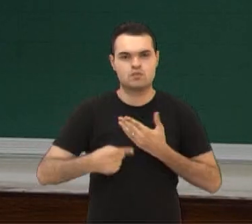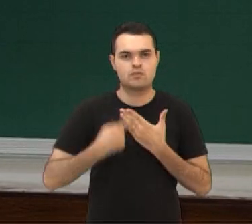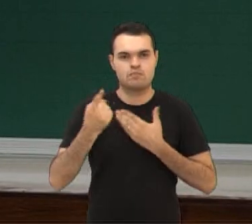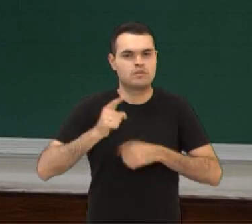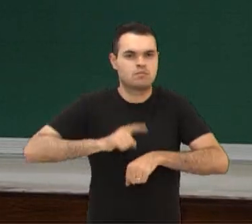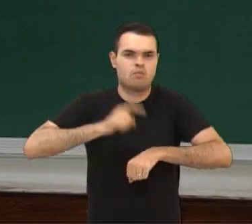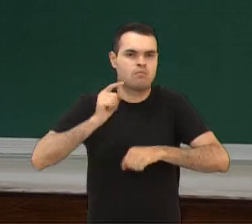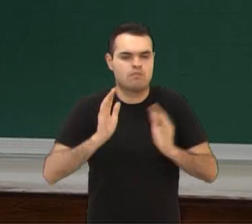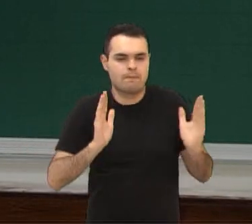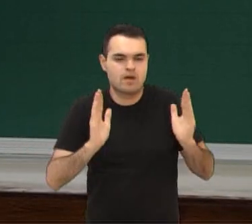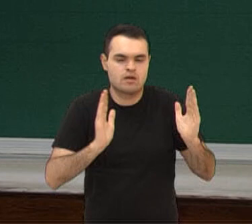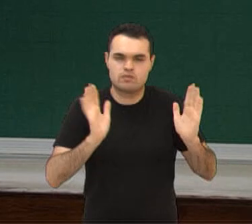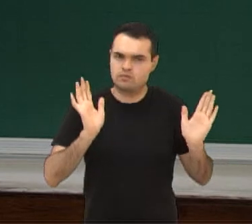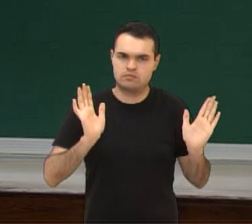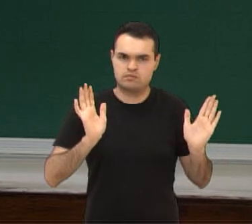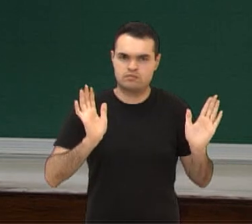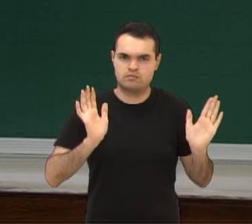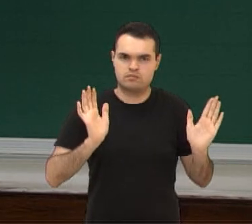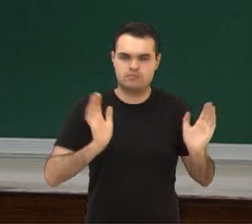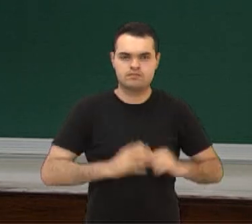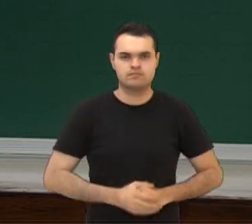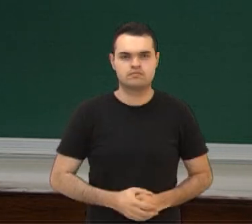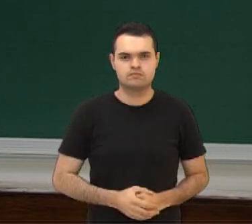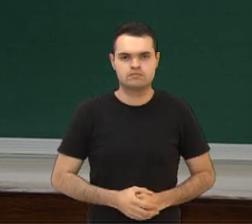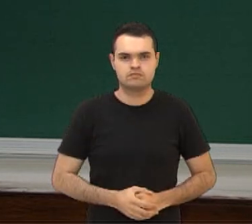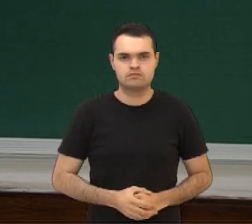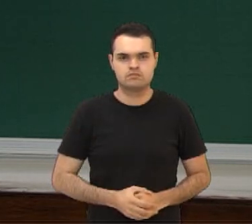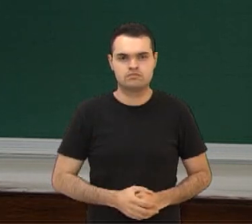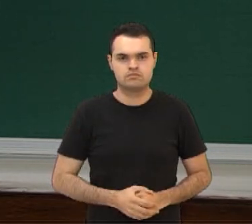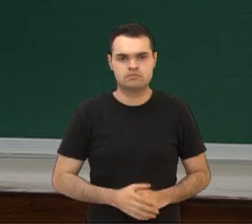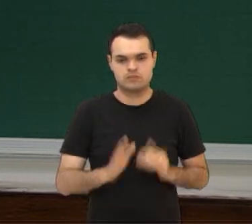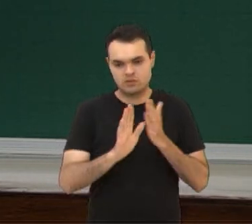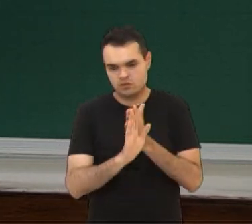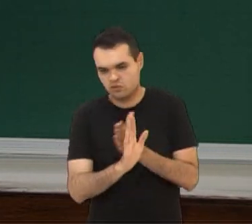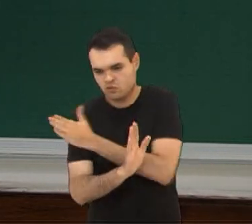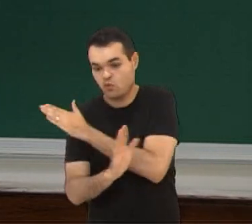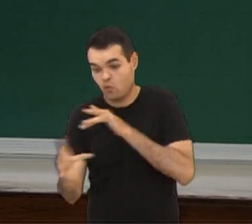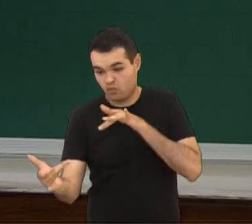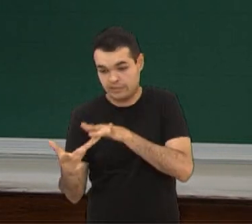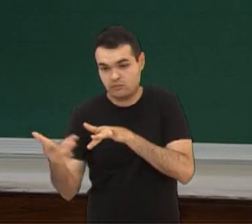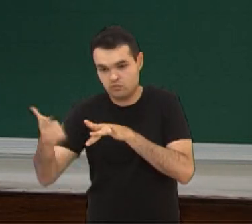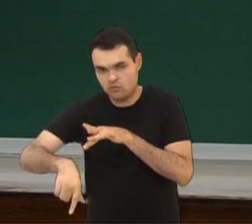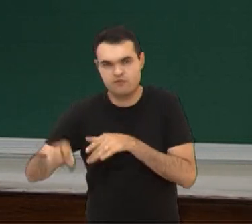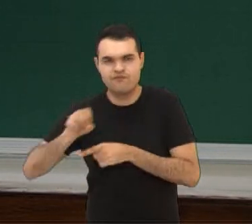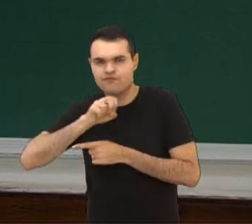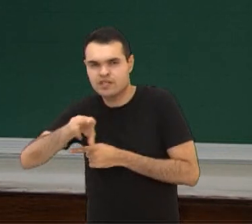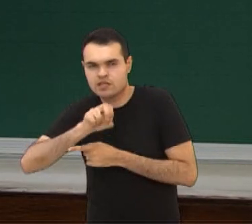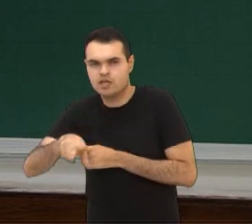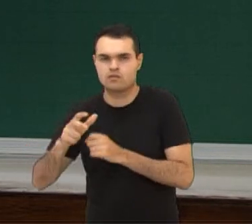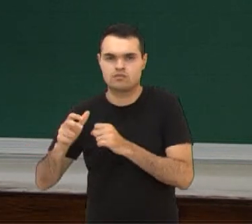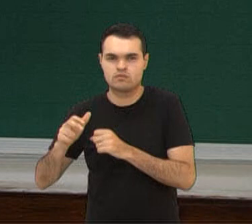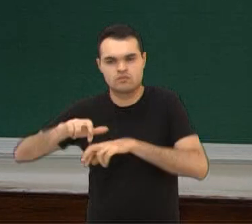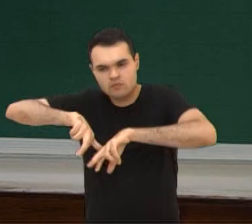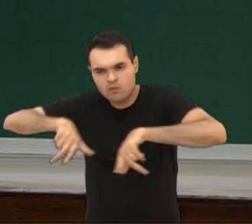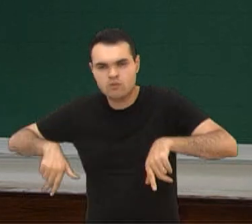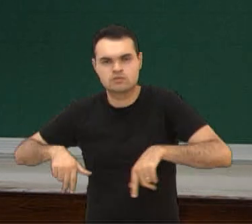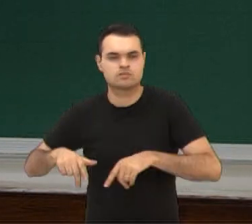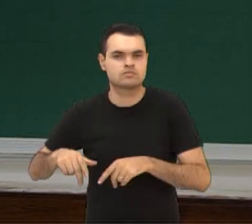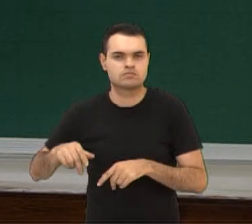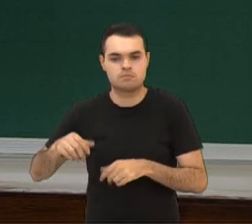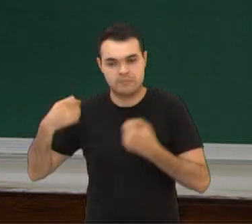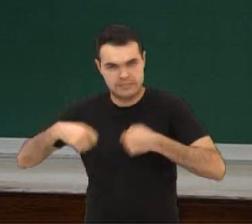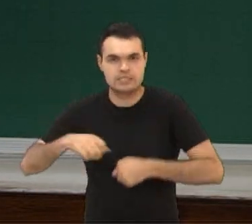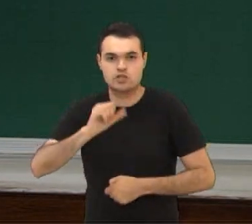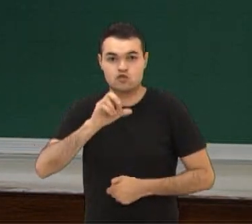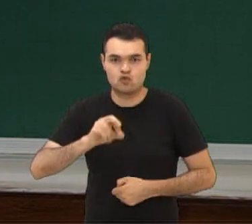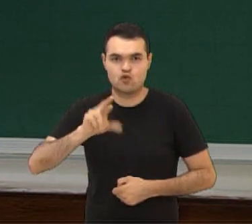momentânea. Tá? Você ficou imune naquele momento. Se você tiver contato novamente com aquele veneno, com aquela toxina, você tem que tomar o medicamento